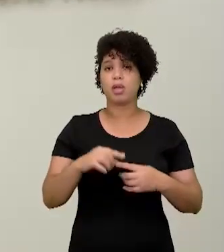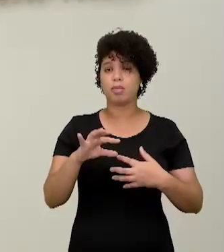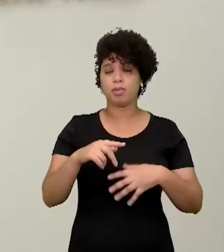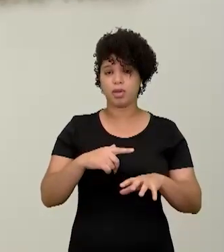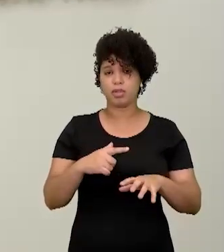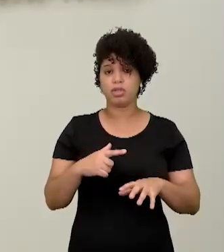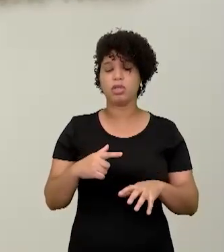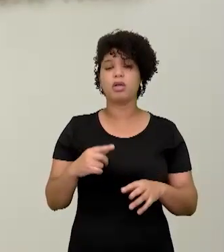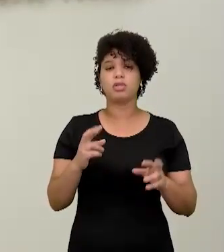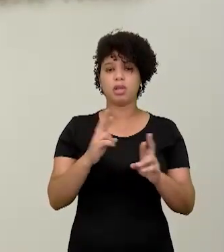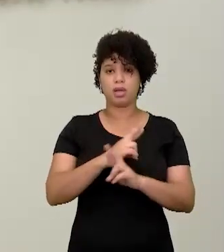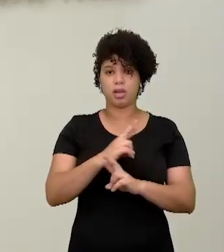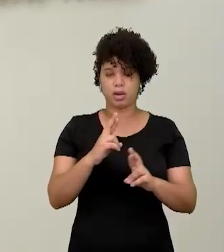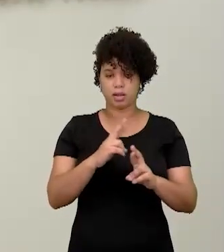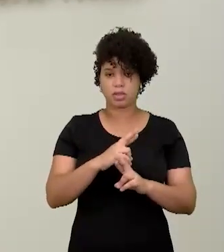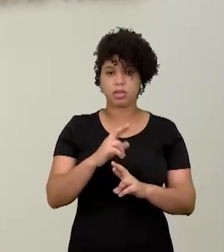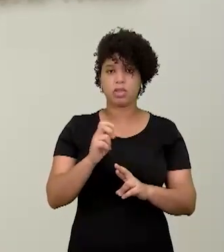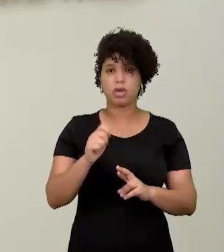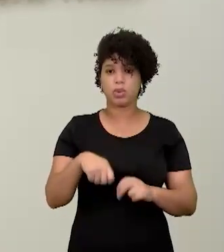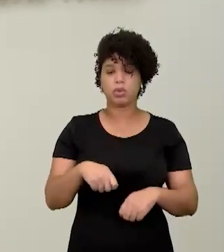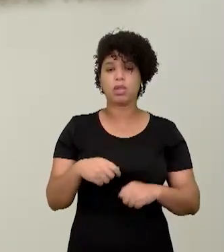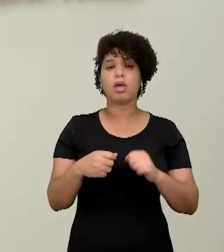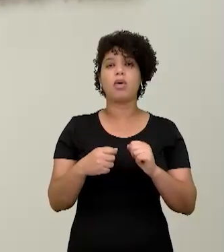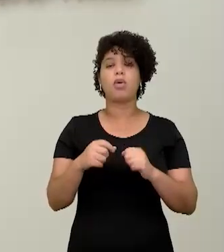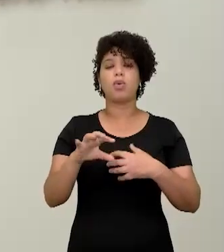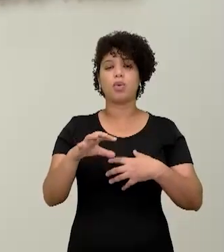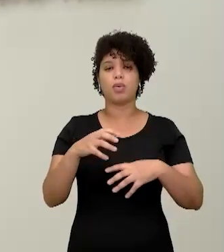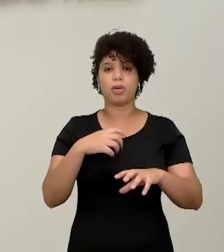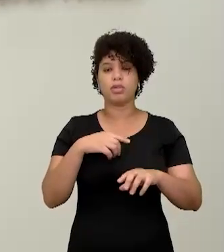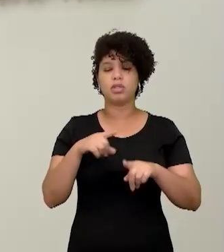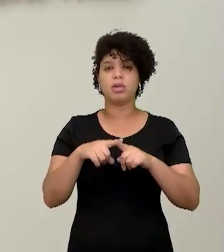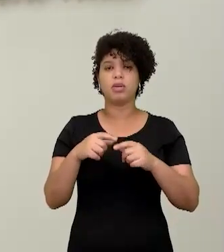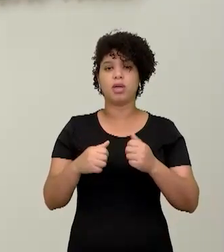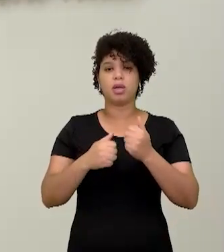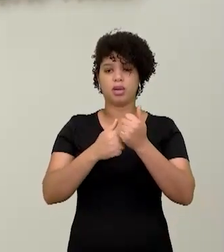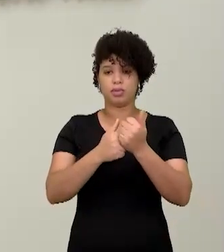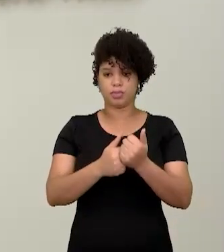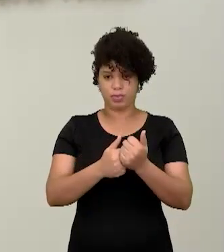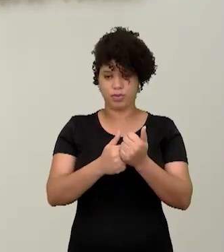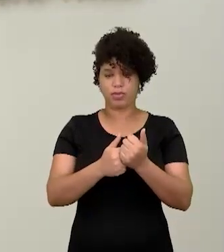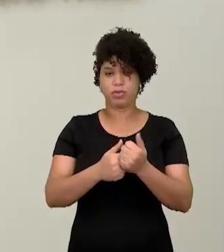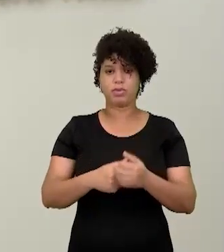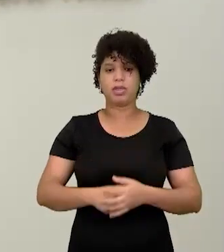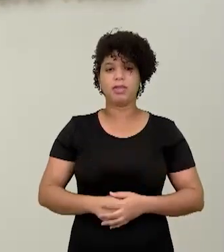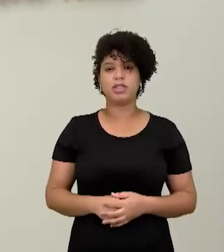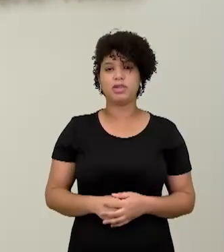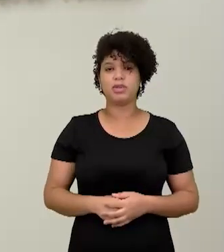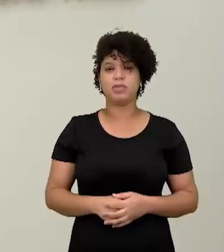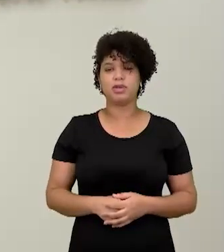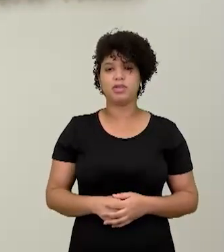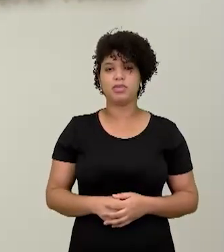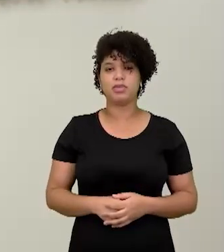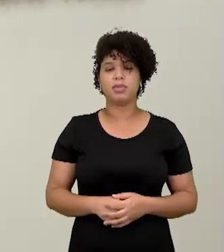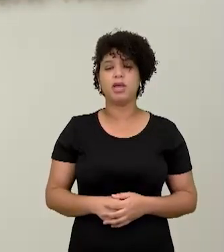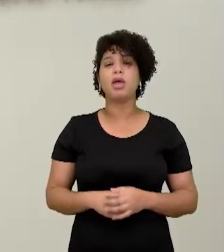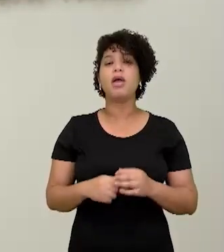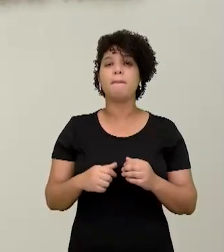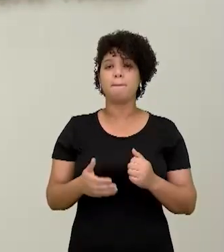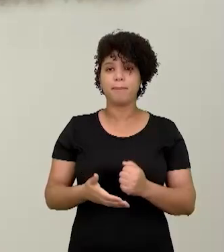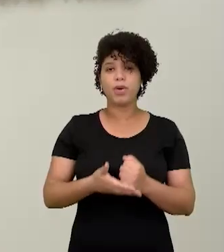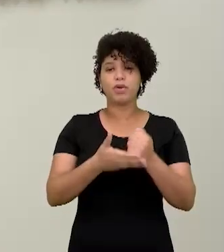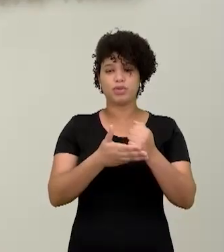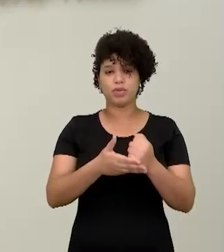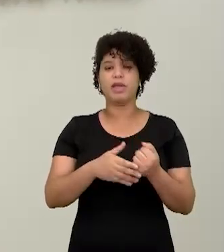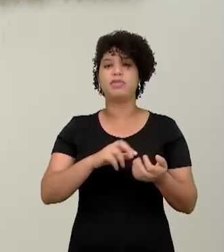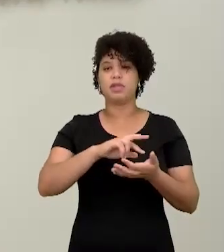empatia envolve se colocar no lugar do outro, mas também oferecer apoio, oferecer um amparo, certo? Então